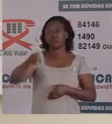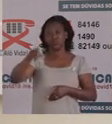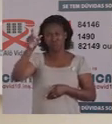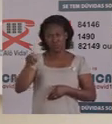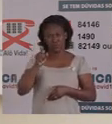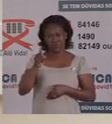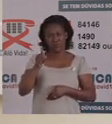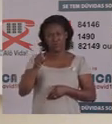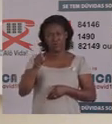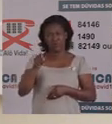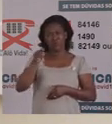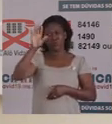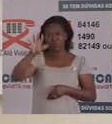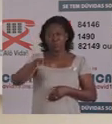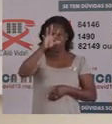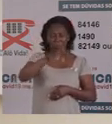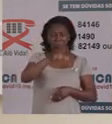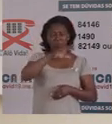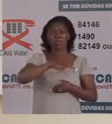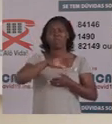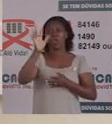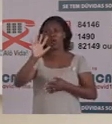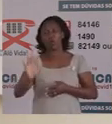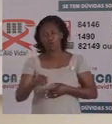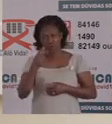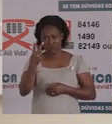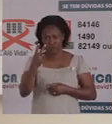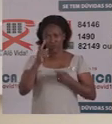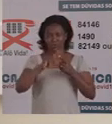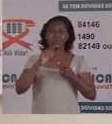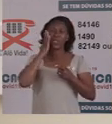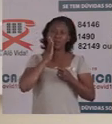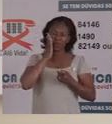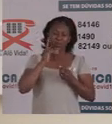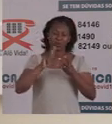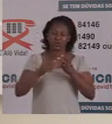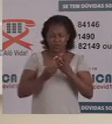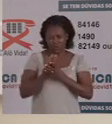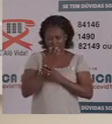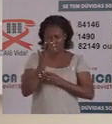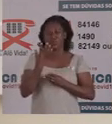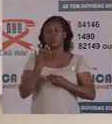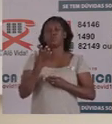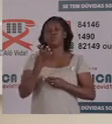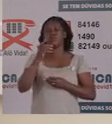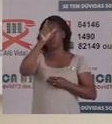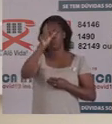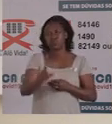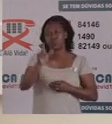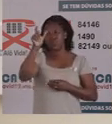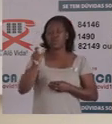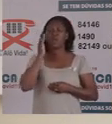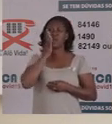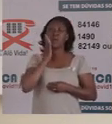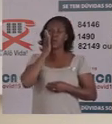barras com duas cores, barras amarelas e barras cor-de-rosa. As barras amarelas são os casos da nossa epidemia que não